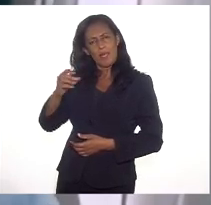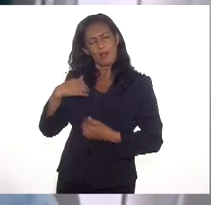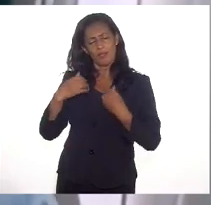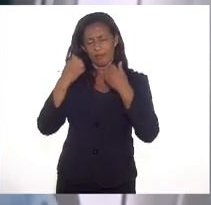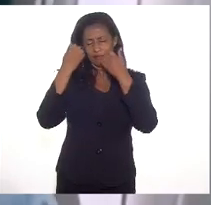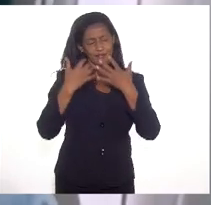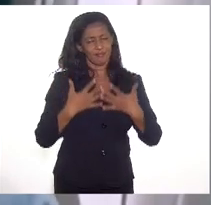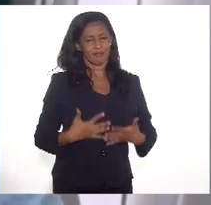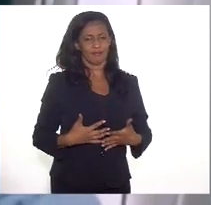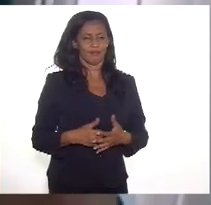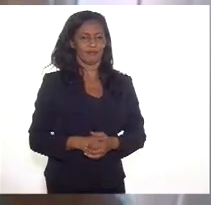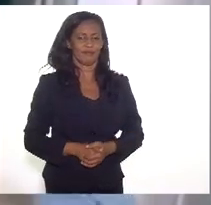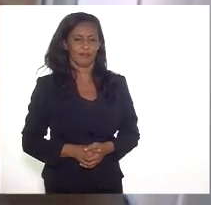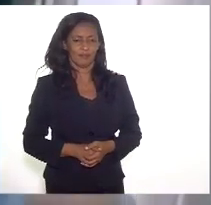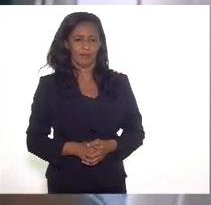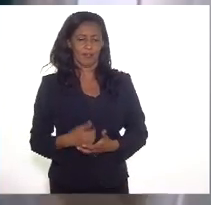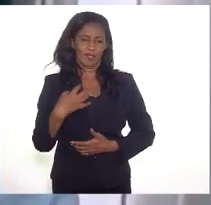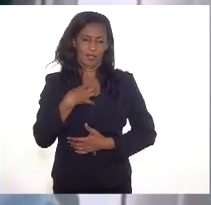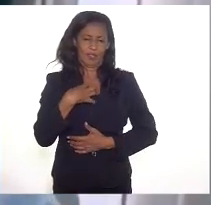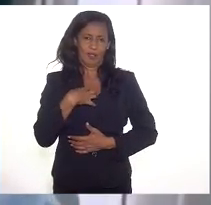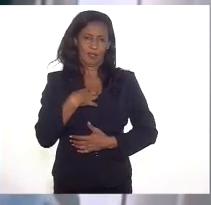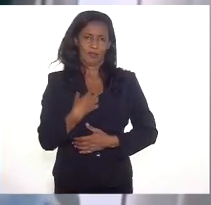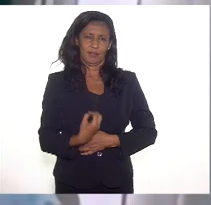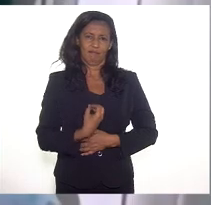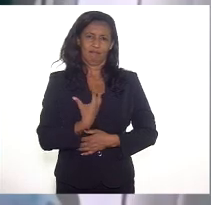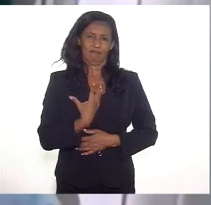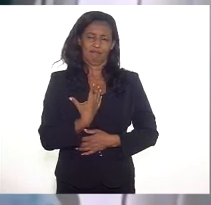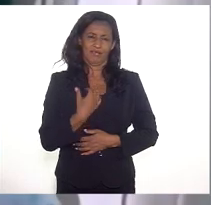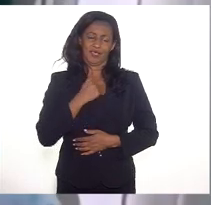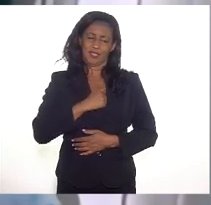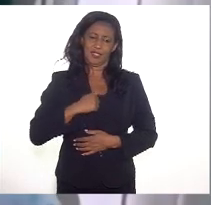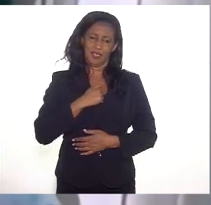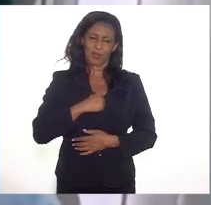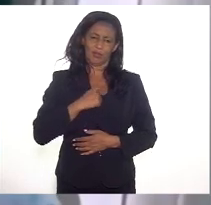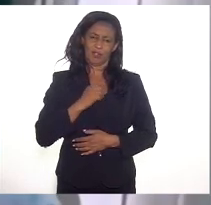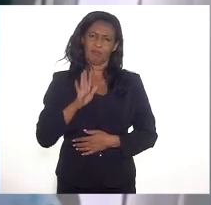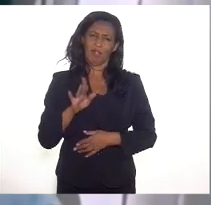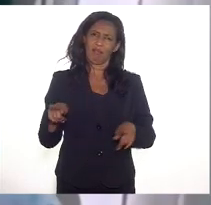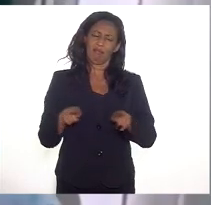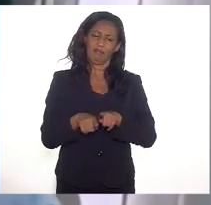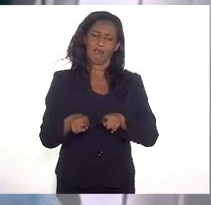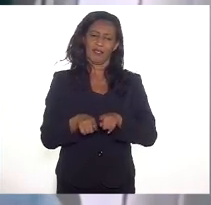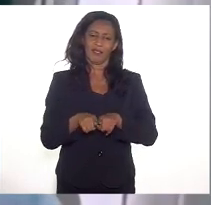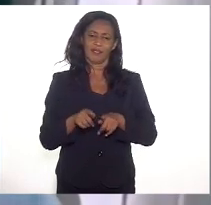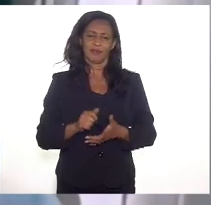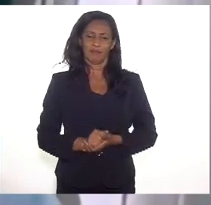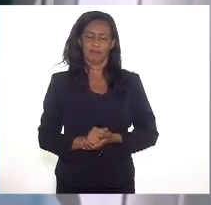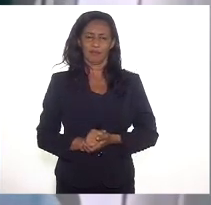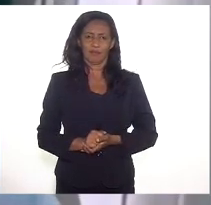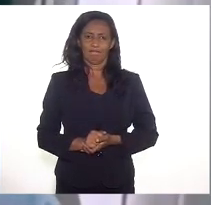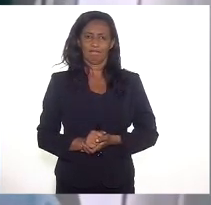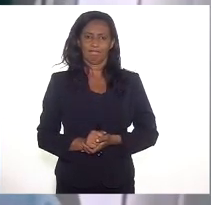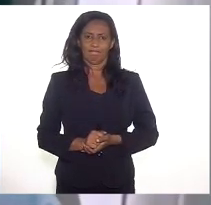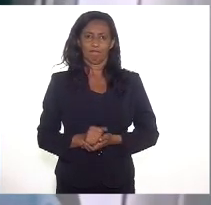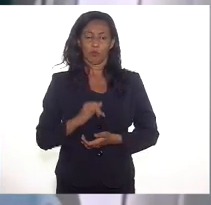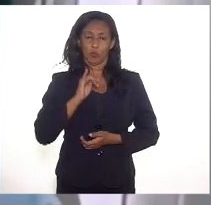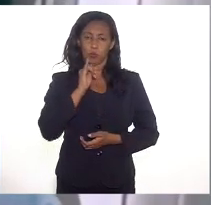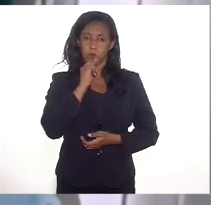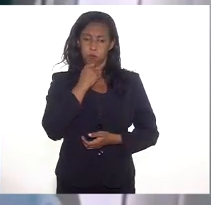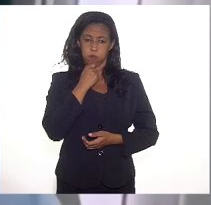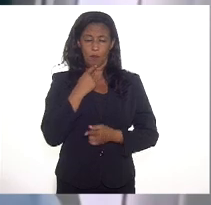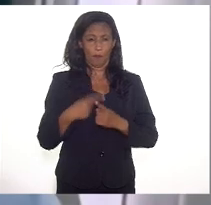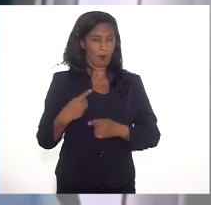depoimento, um sentimento de saudade, mas também, deputada Marta Rocha, de indignação, porque